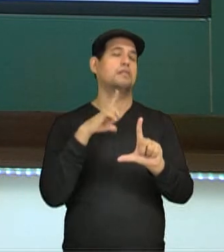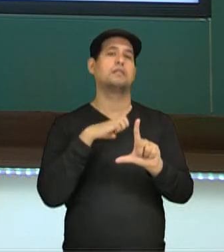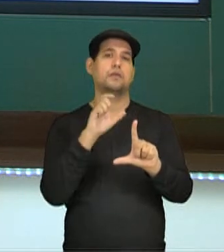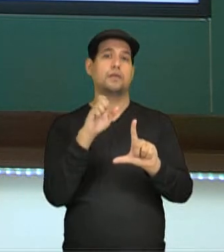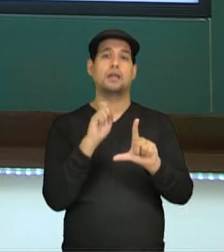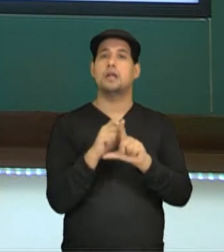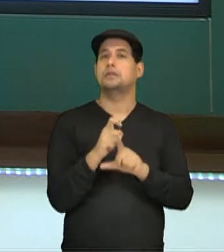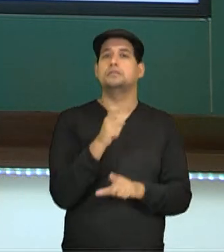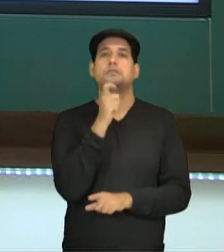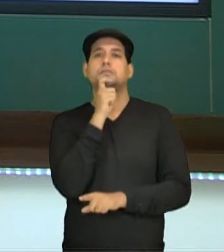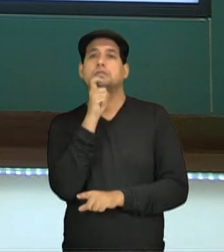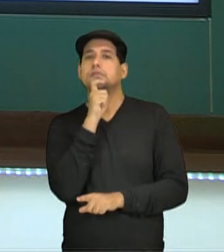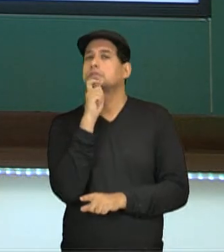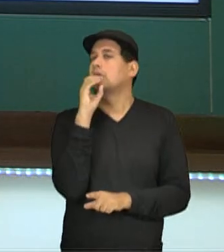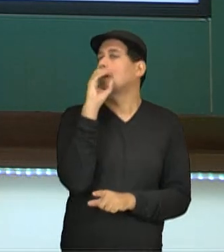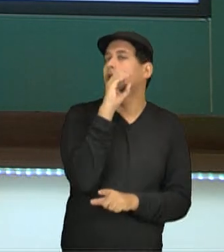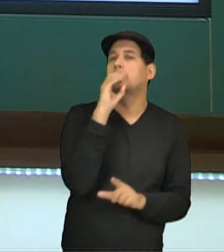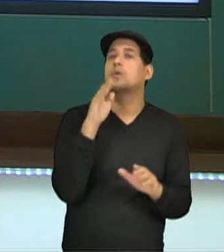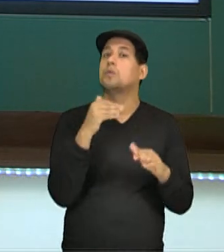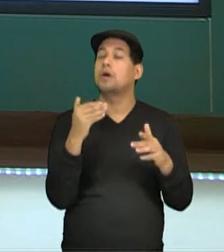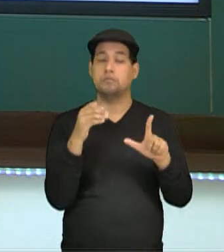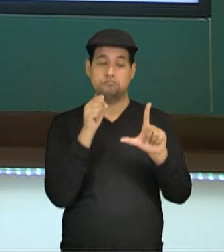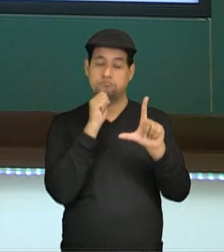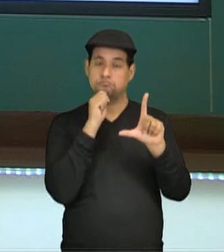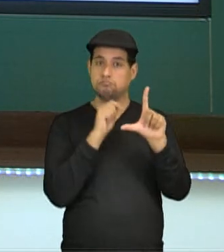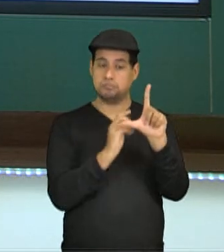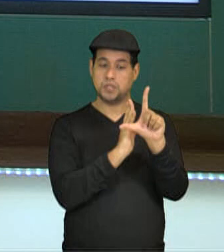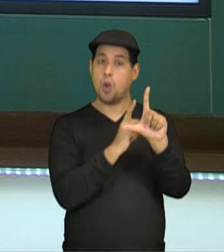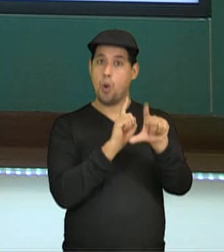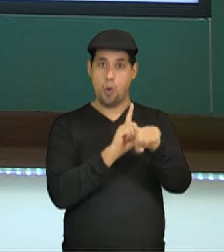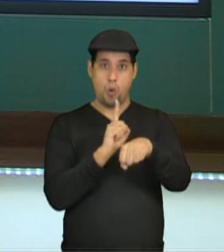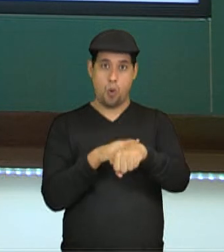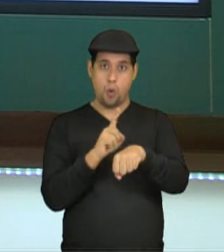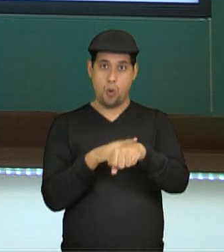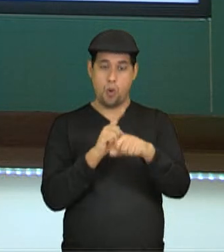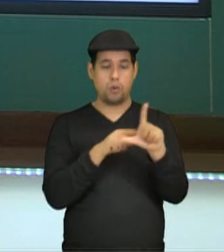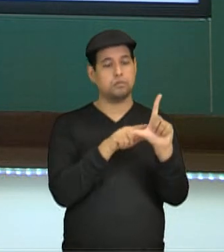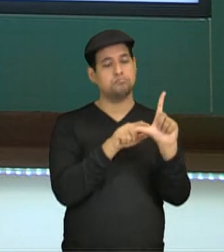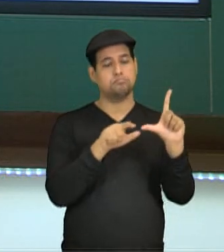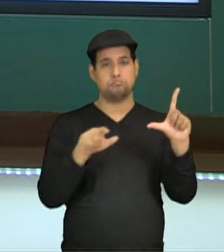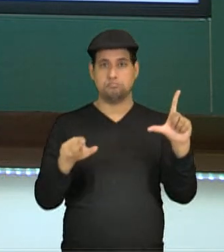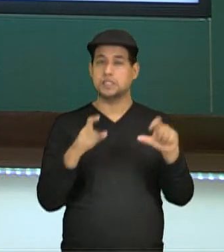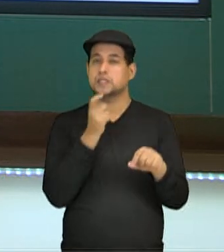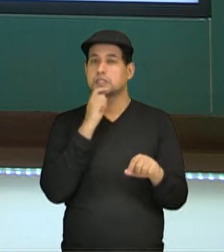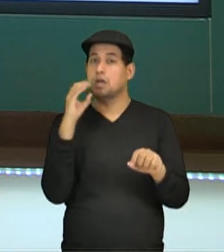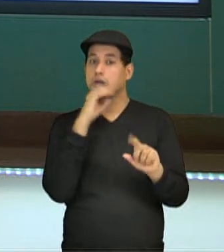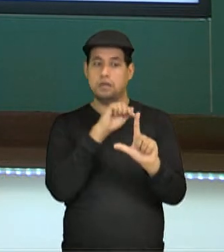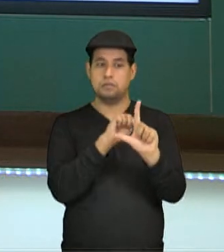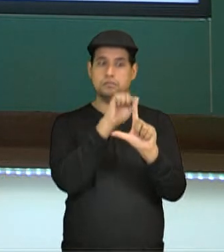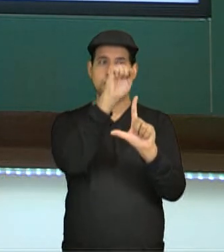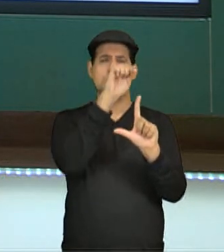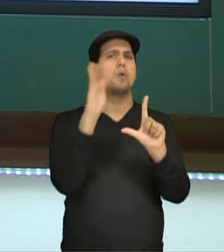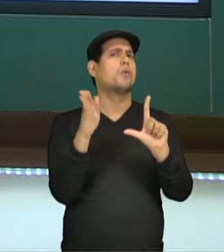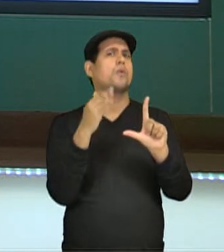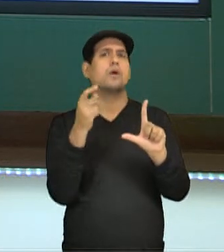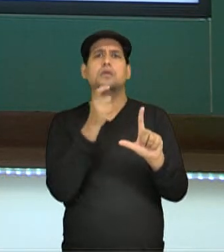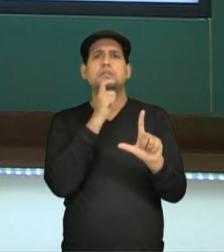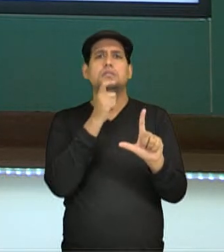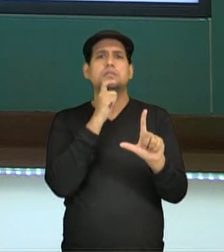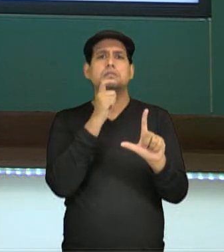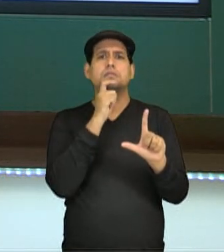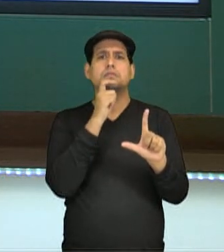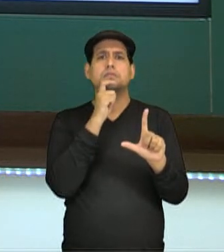da temperatura. Então a temperatura está sendo marcada aqui, ó, tá? Ele quer qual foi a temperatura mais alta.